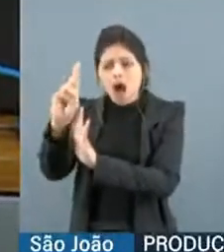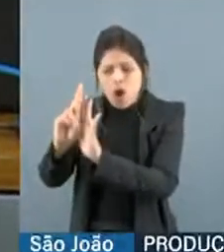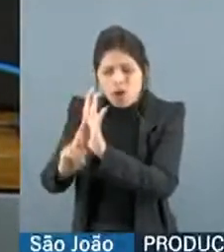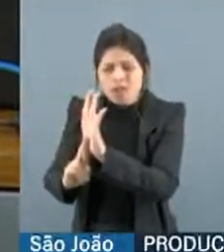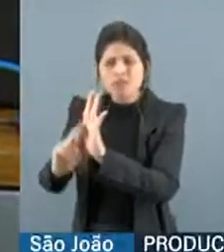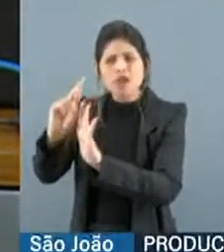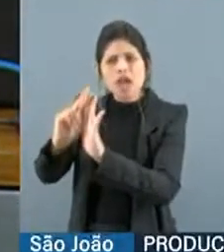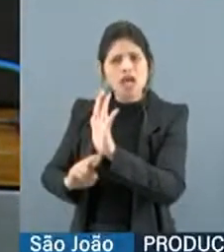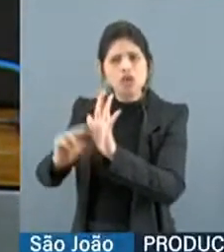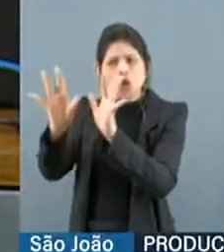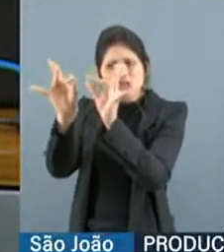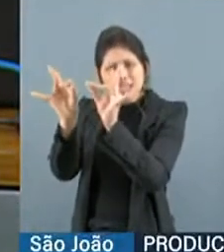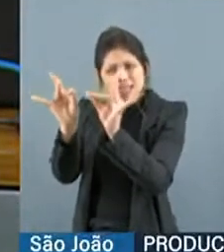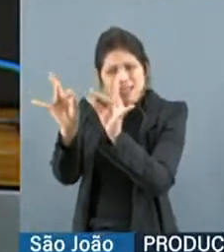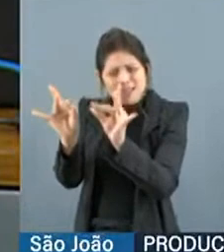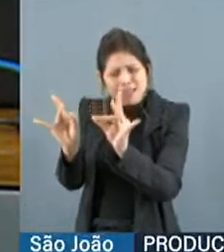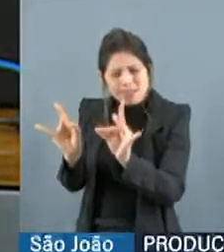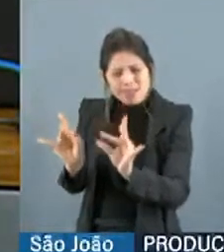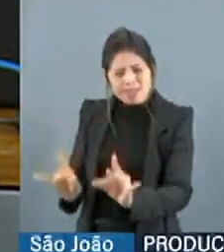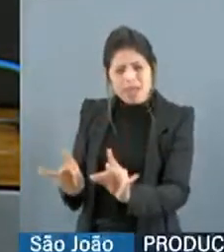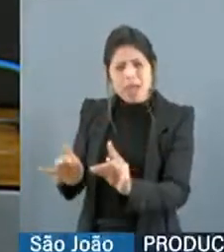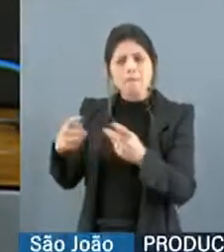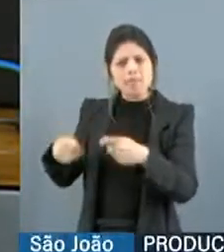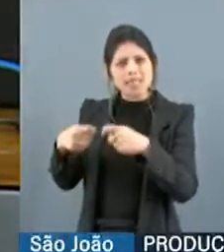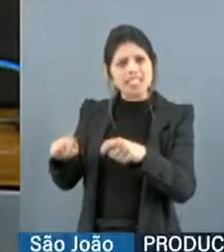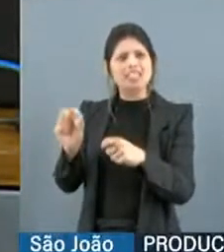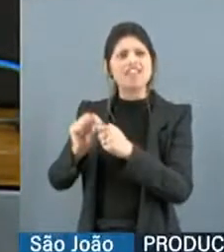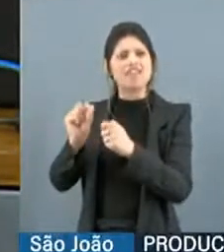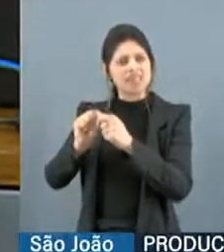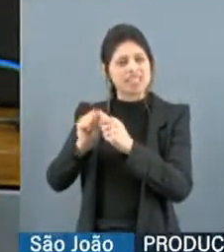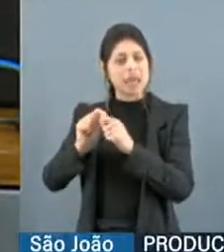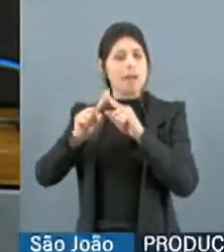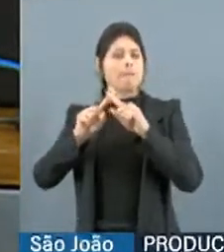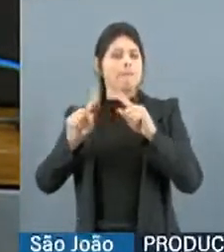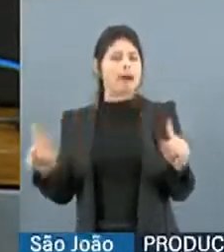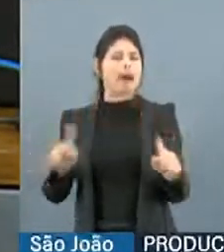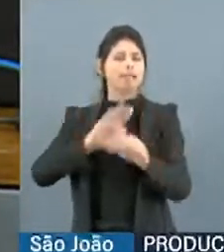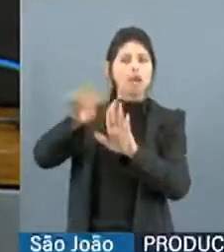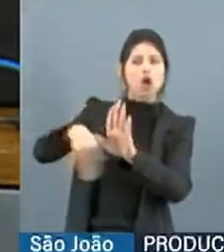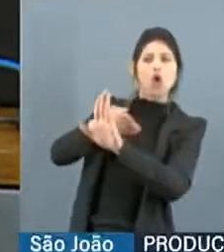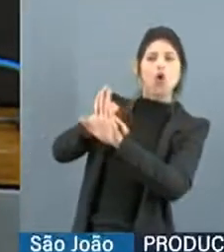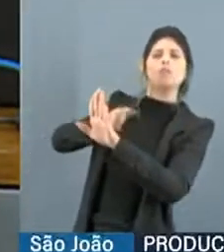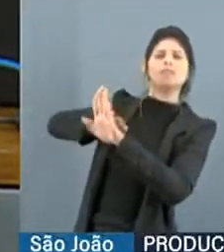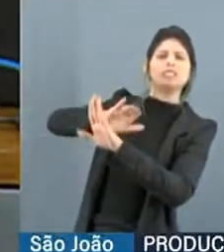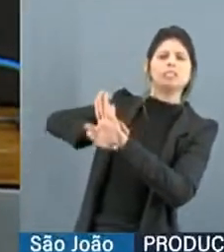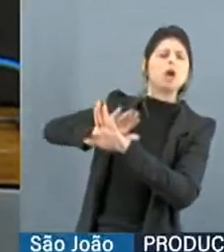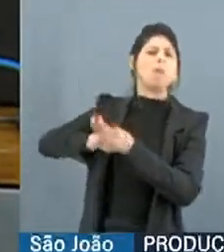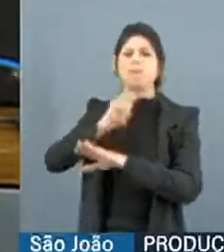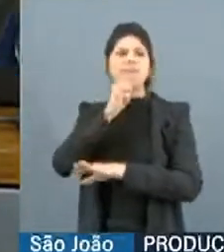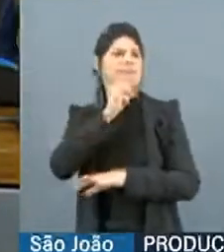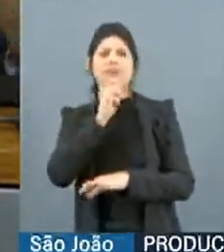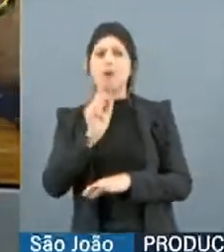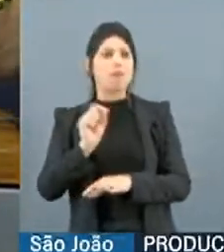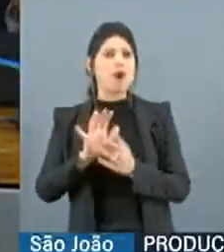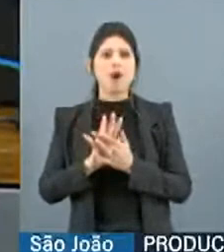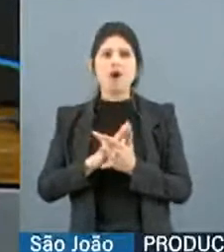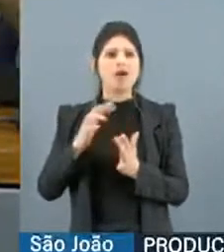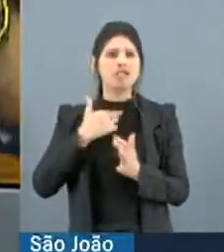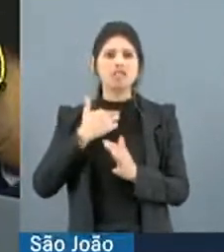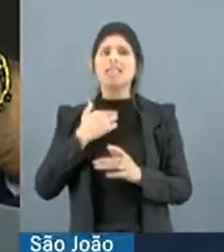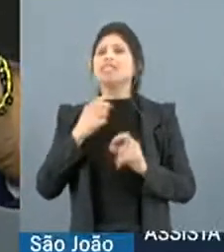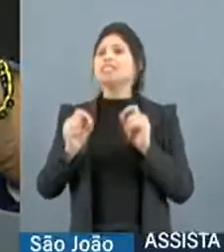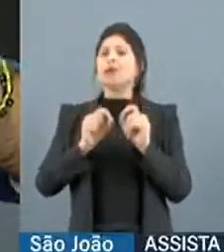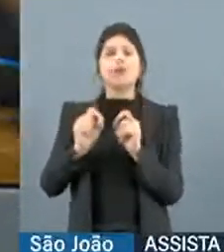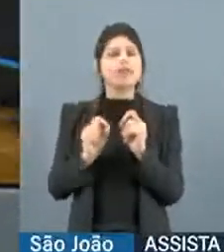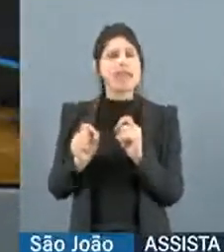investigação. Mas a omissão, ela não pode ser seletiva. A omissão tem que ser